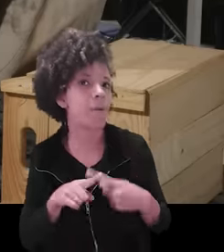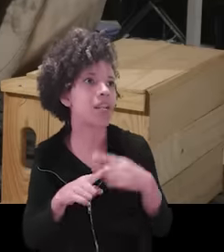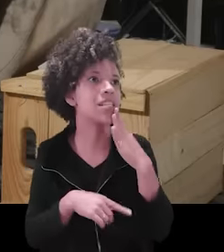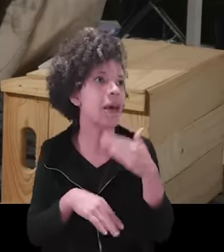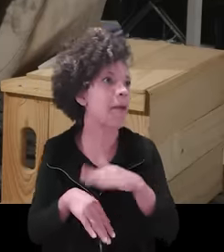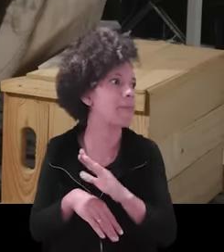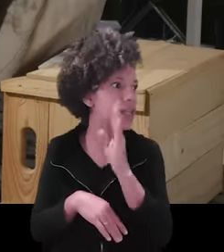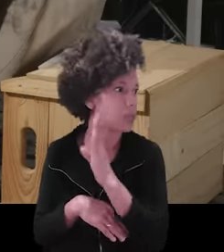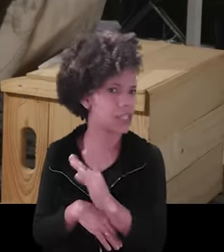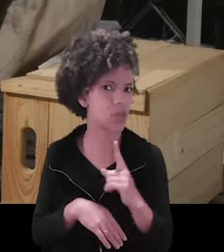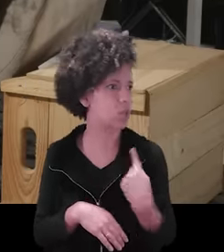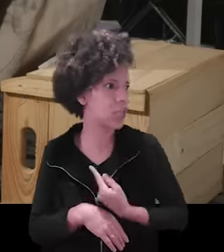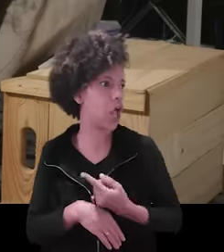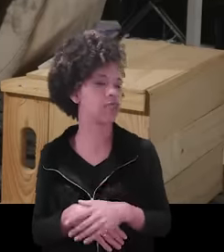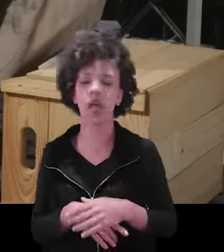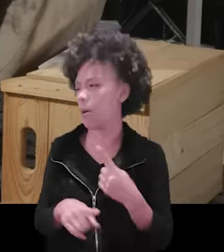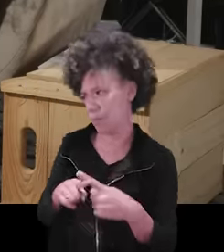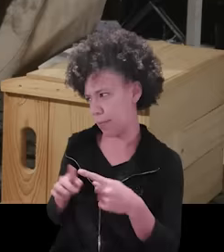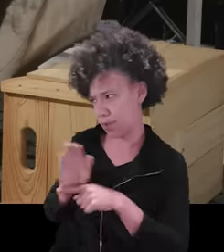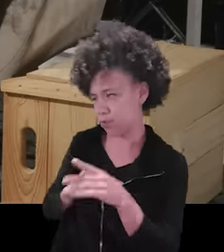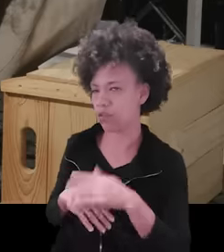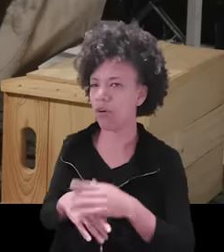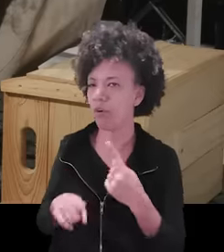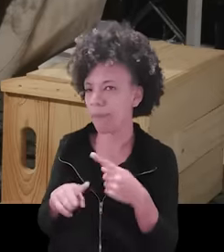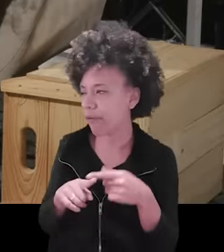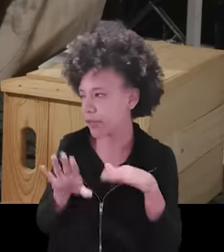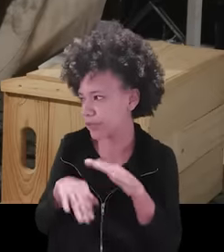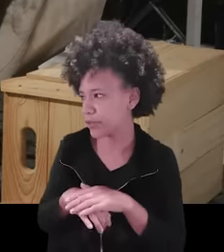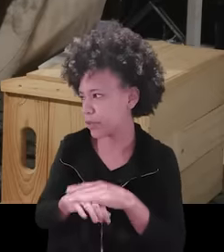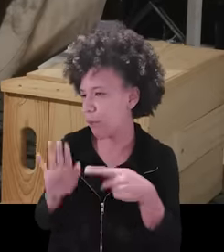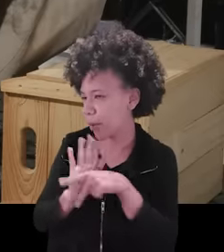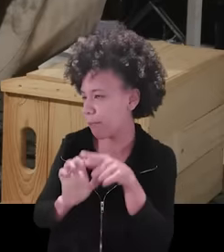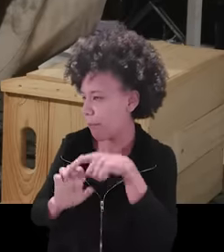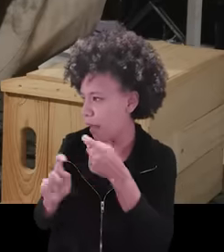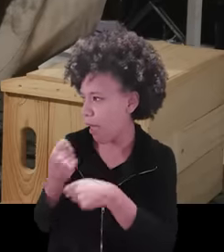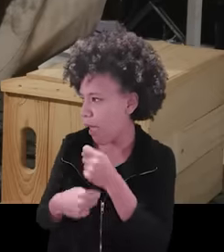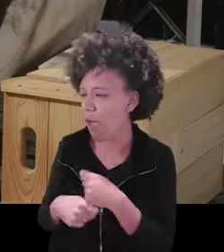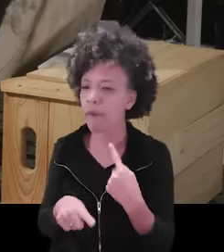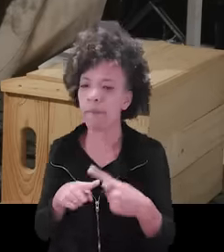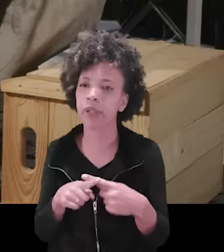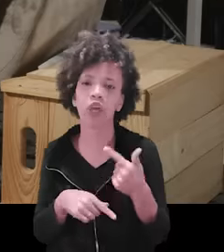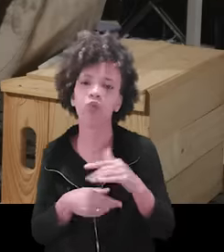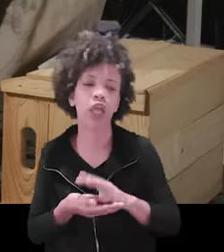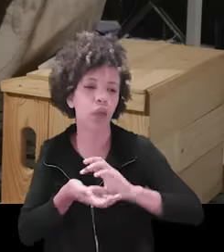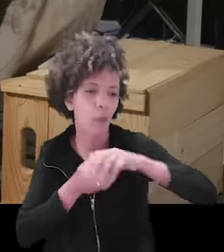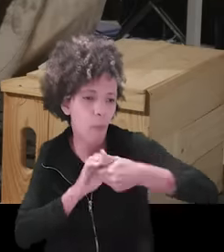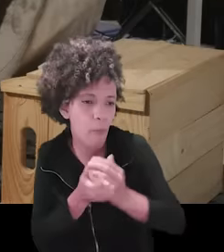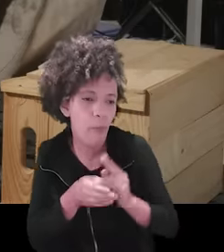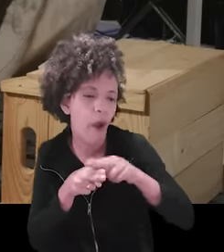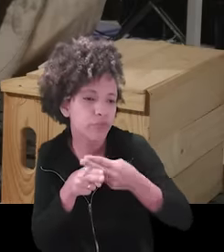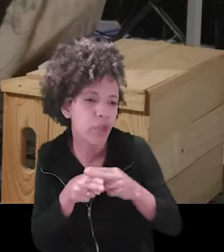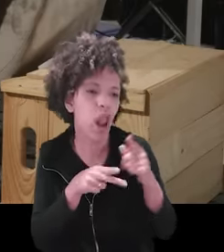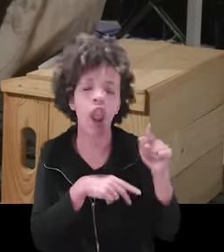sabe mais coisa do Brasil do que a gente que eu tô te perguntando isso que as vezes eu vejo uns caras aqui uns Startup ele fala assim porque que não tem uma brigaderia lá